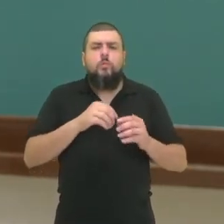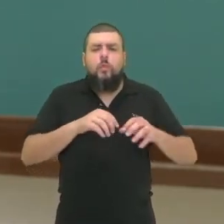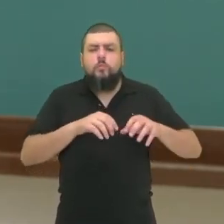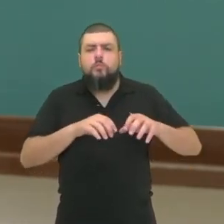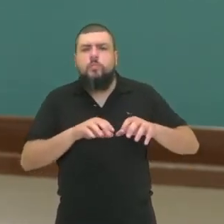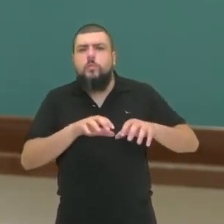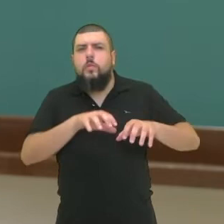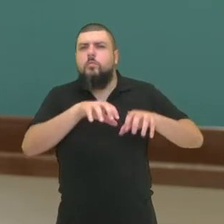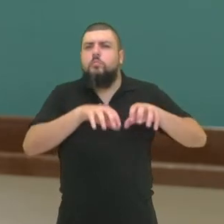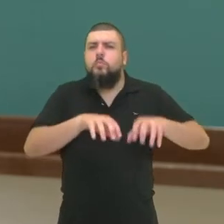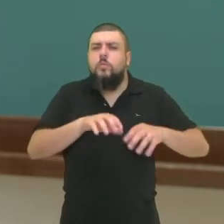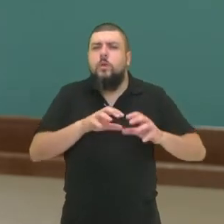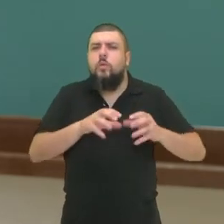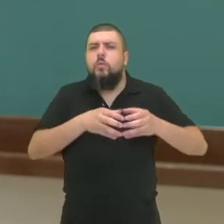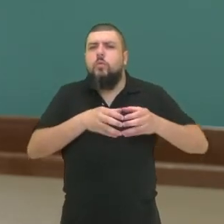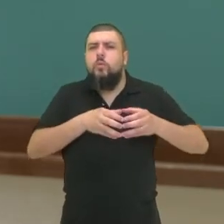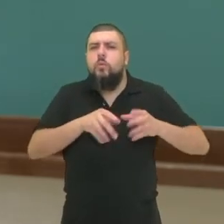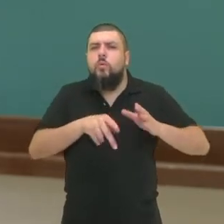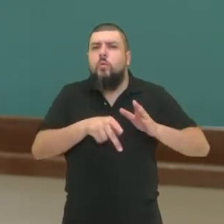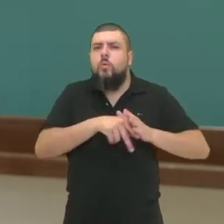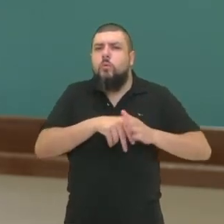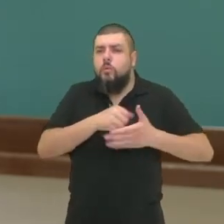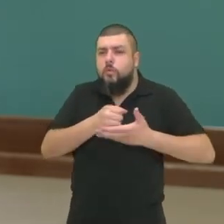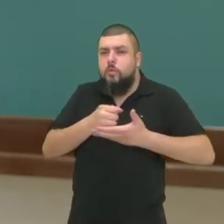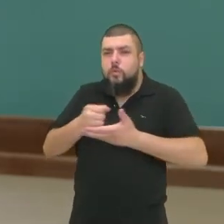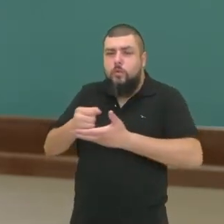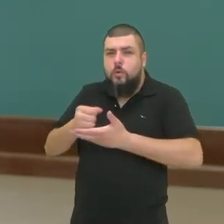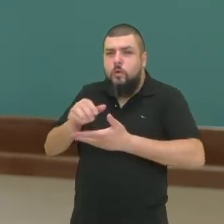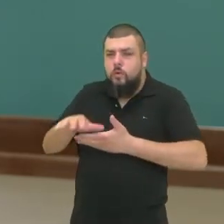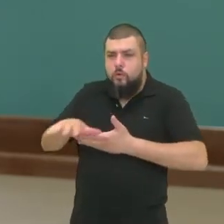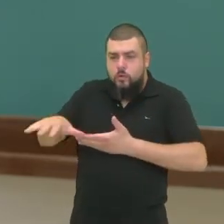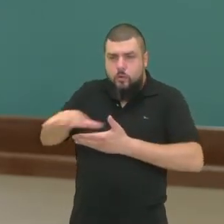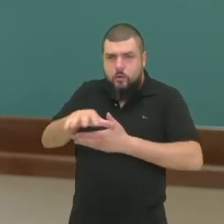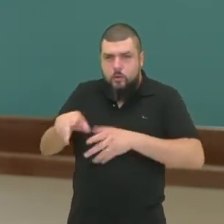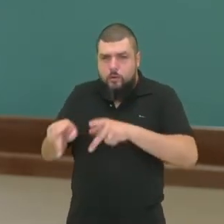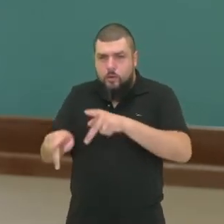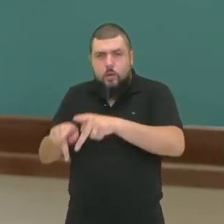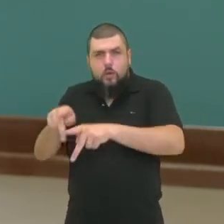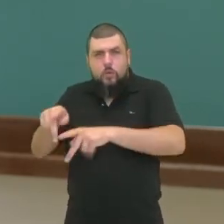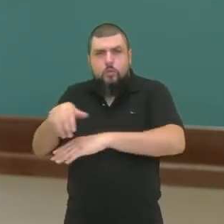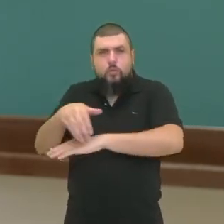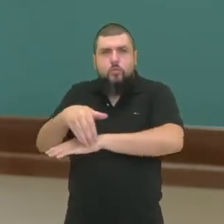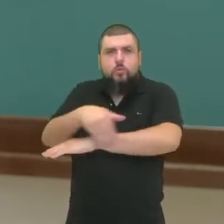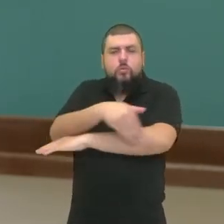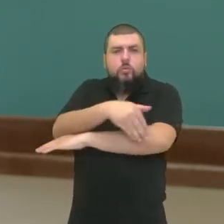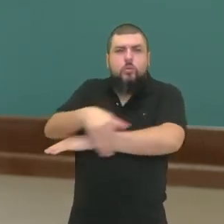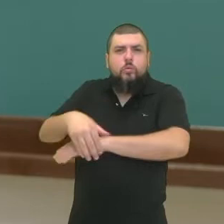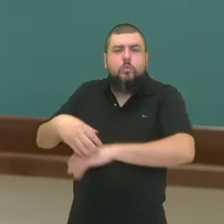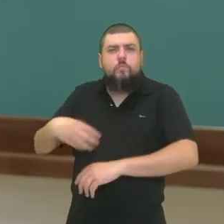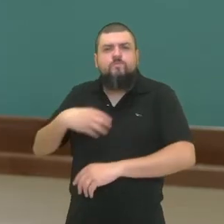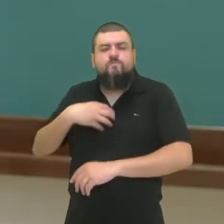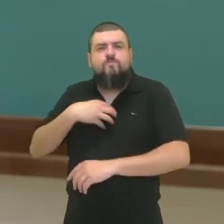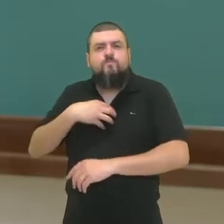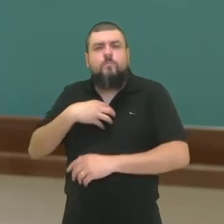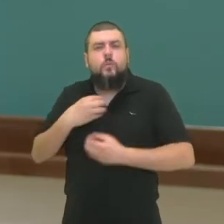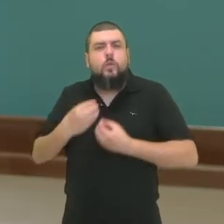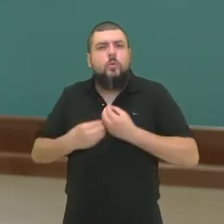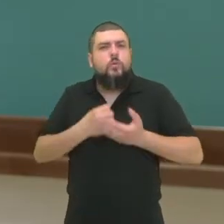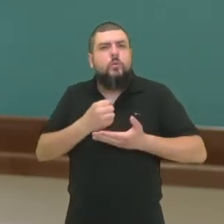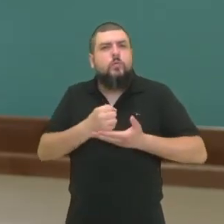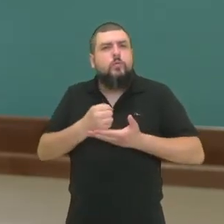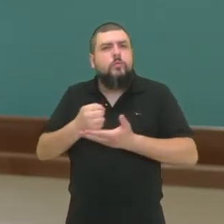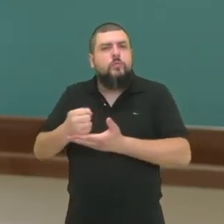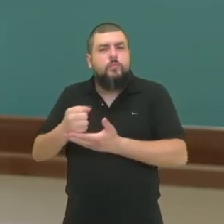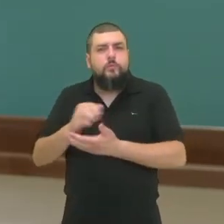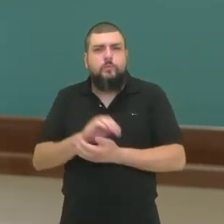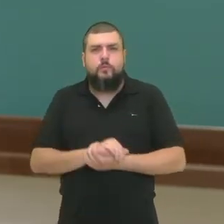que a população em situação de rua se encontra bastante fragilizada? Você